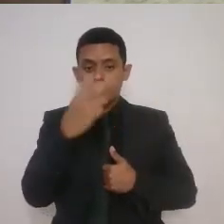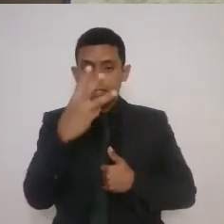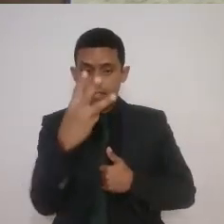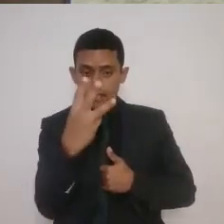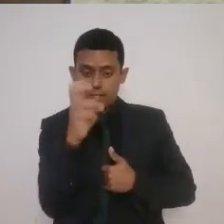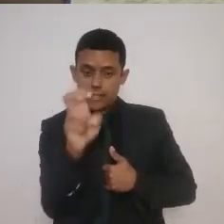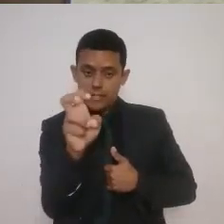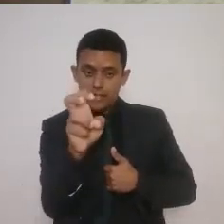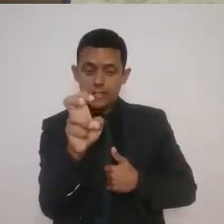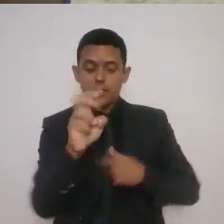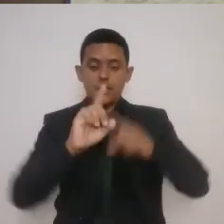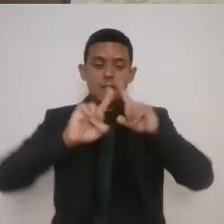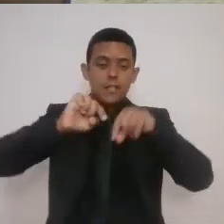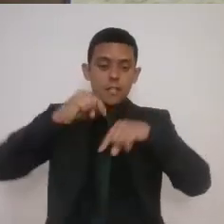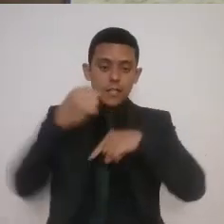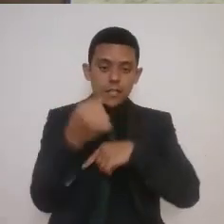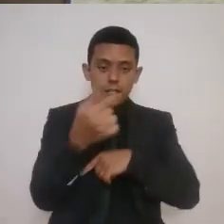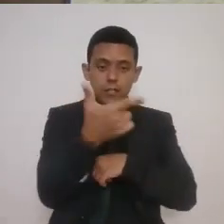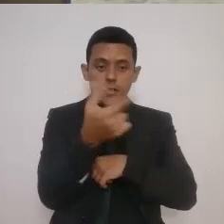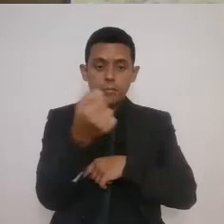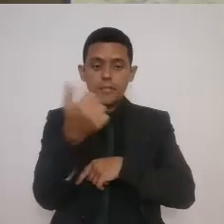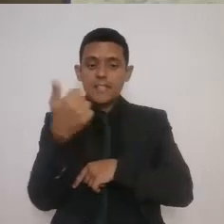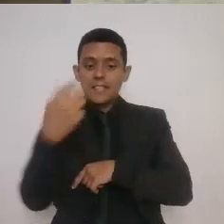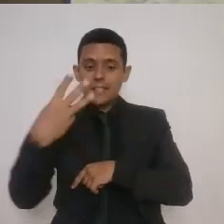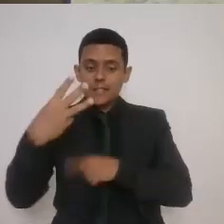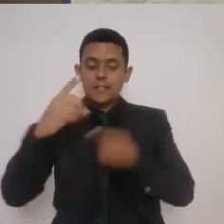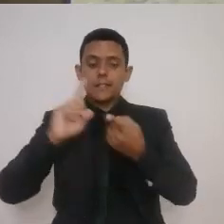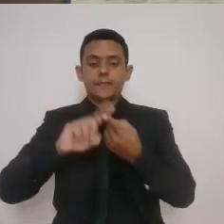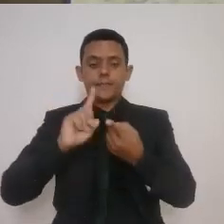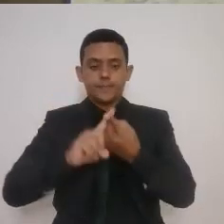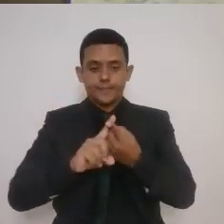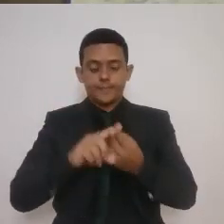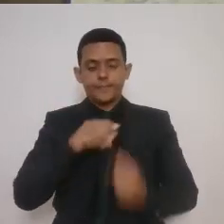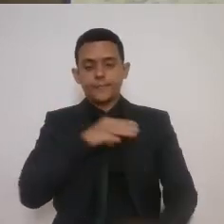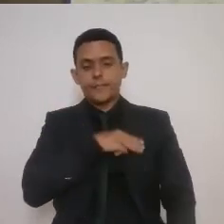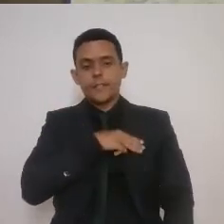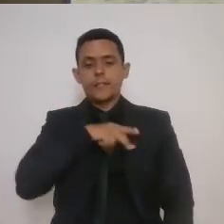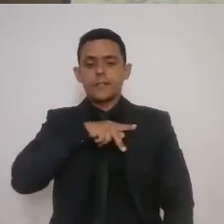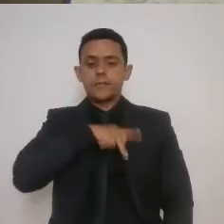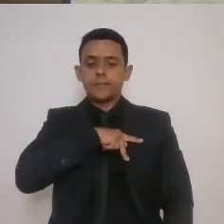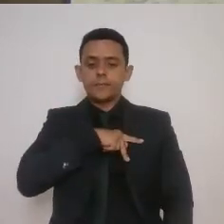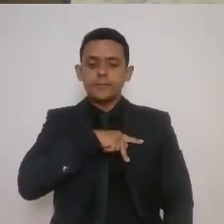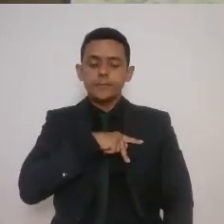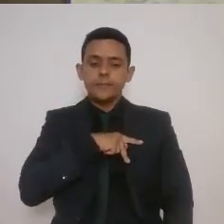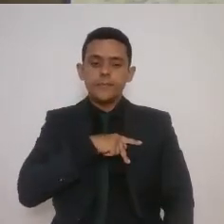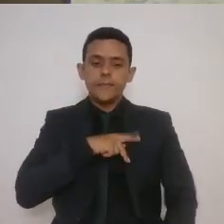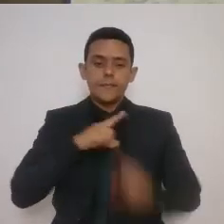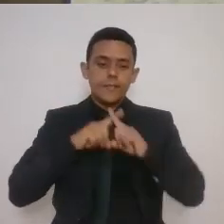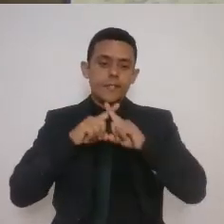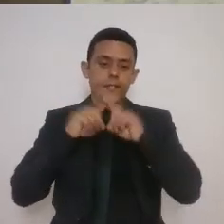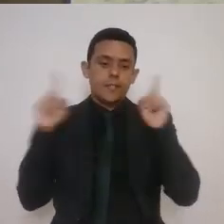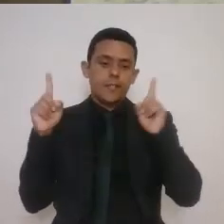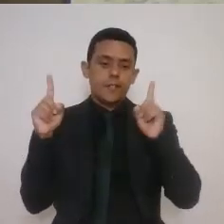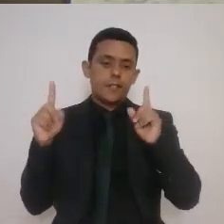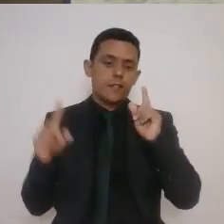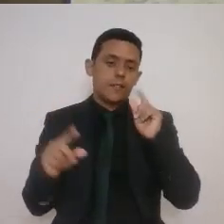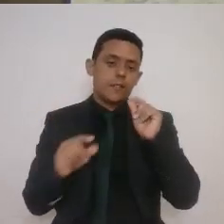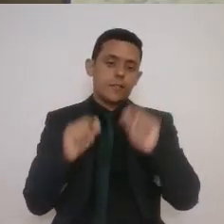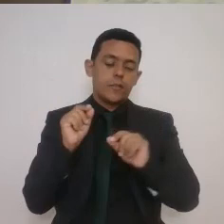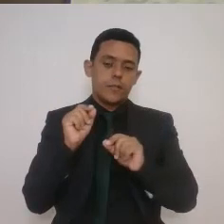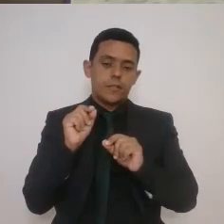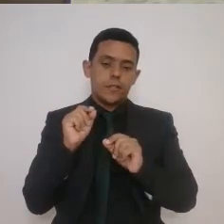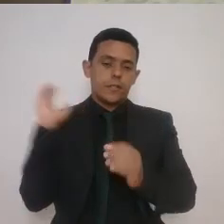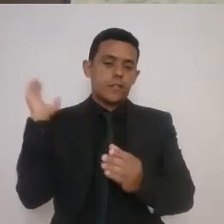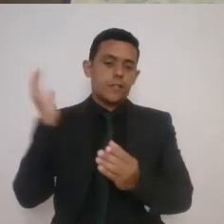Então, evidentemente que o Ministério Público faz a denúncia, aqui muito bem colocada pelo